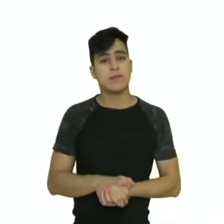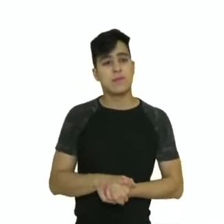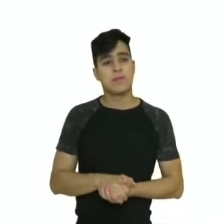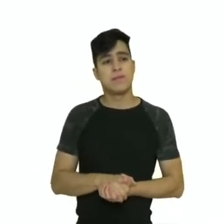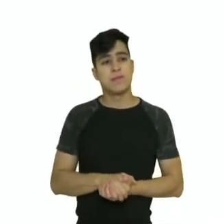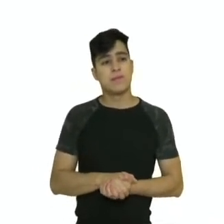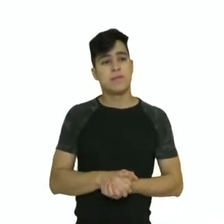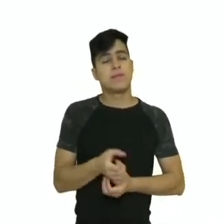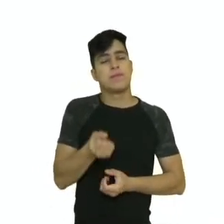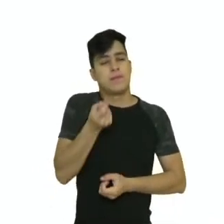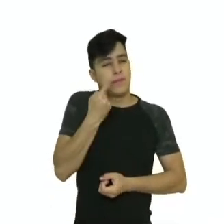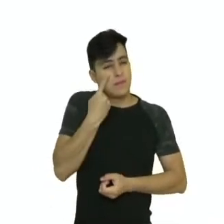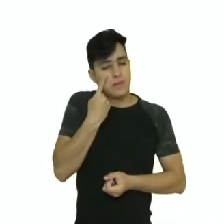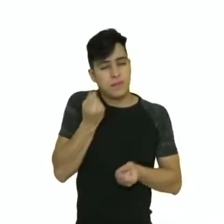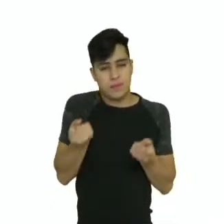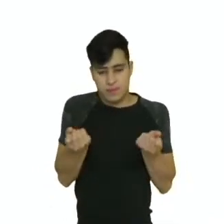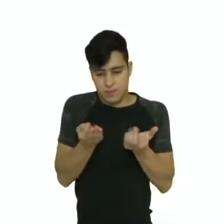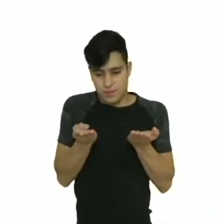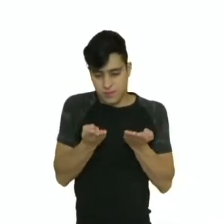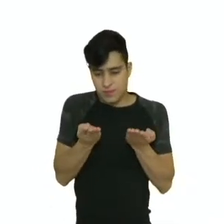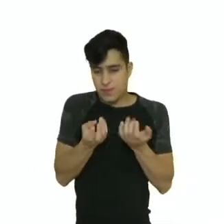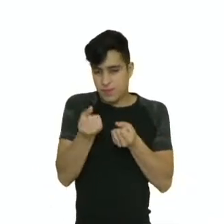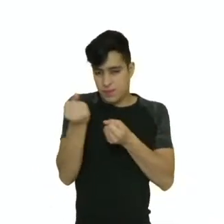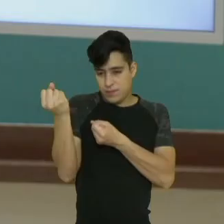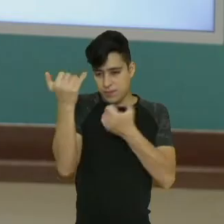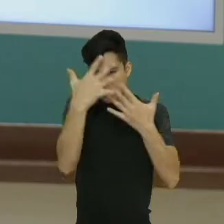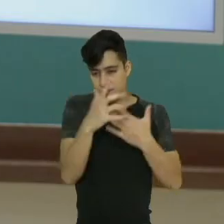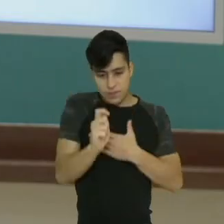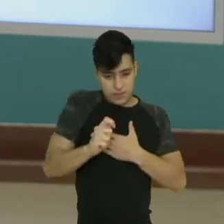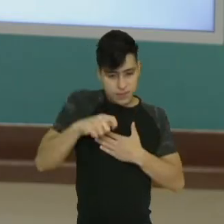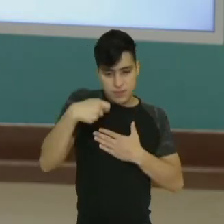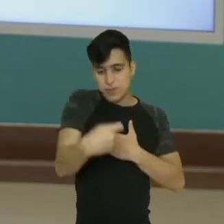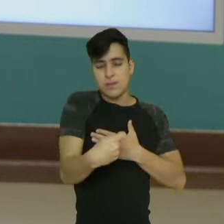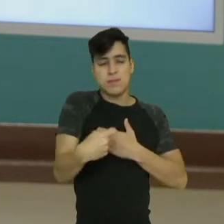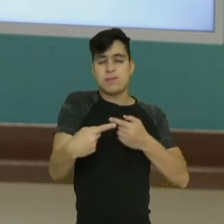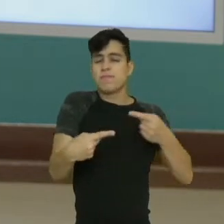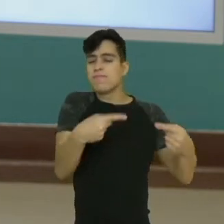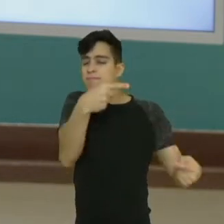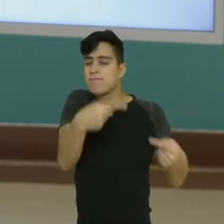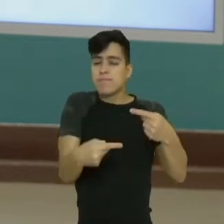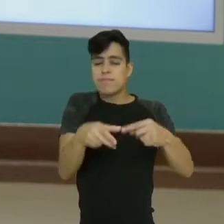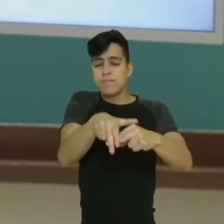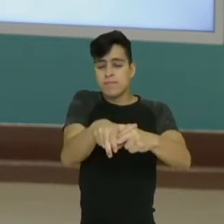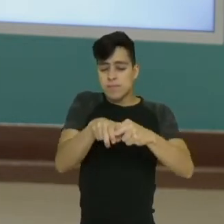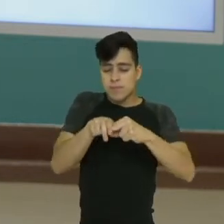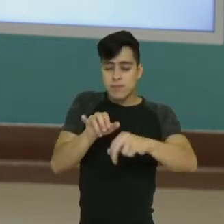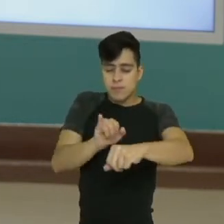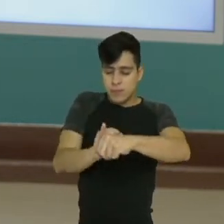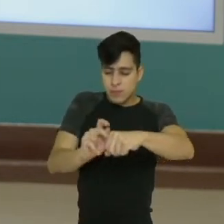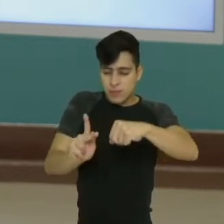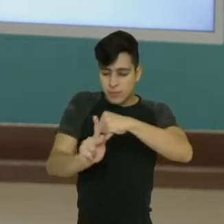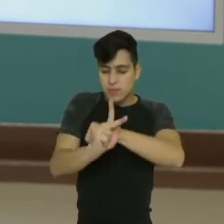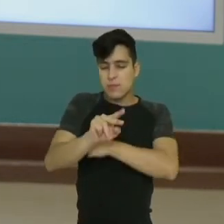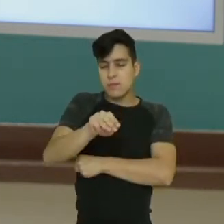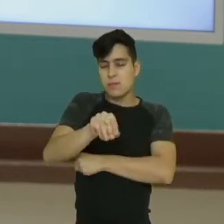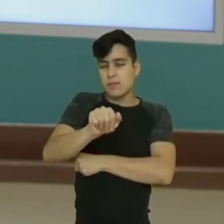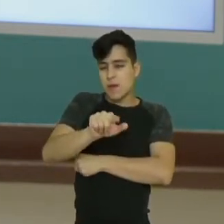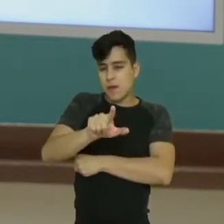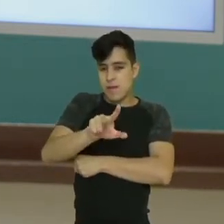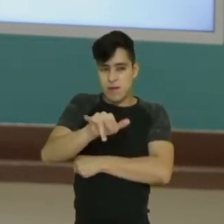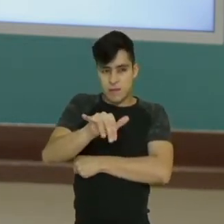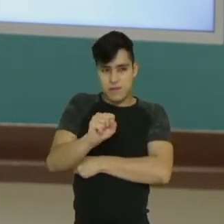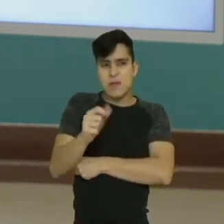aqui temos agora, nós vamos falar a partir de agora, então, sobre o conflito nas Ilhas Malvinas, também conhecidas como